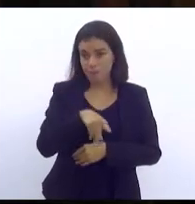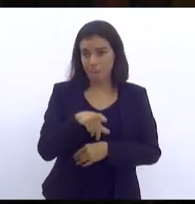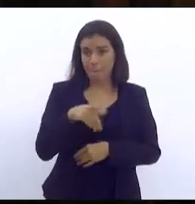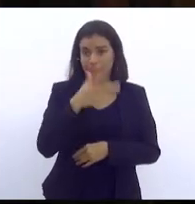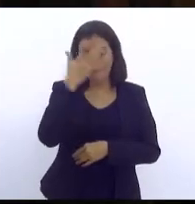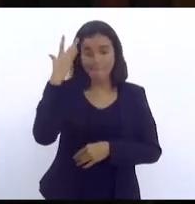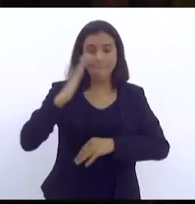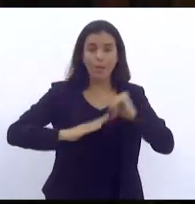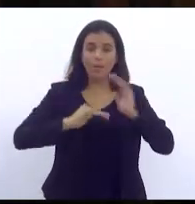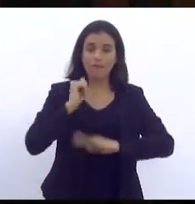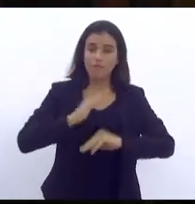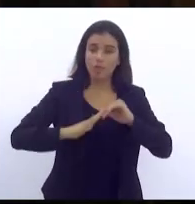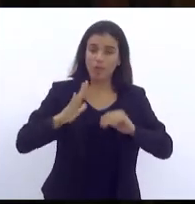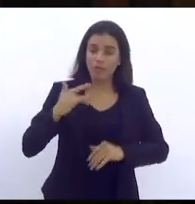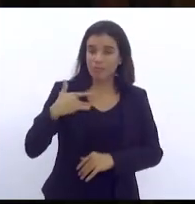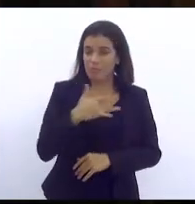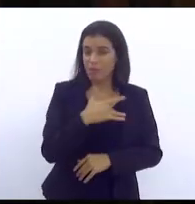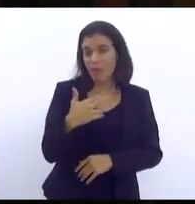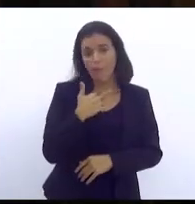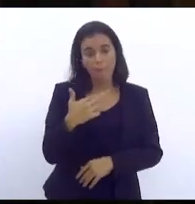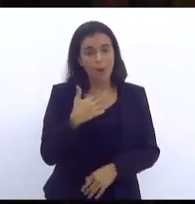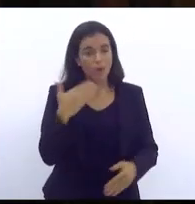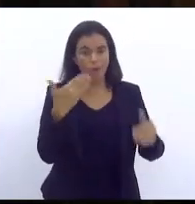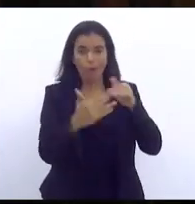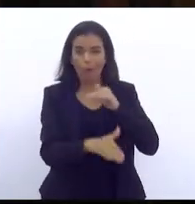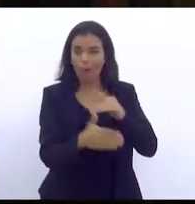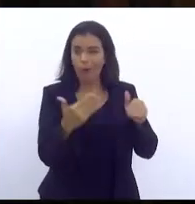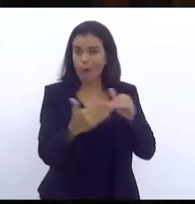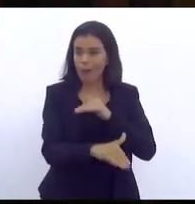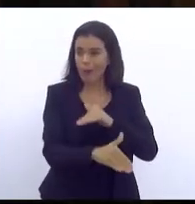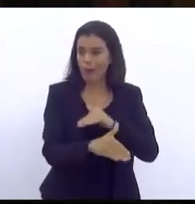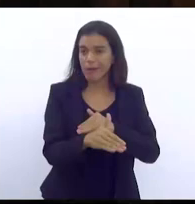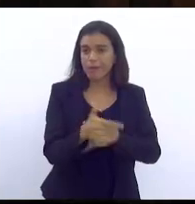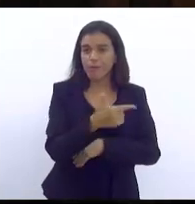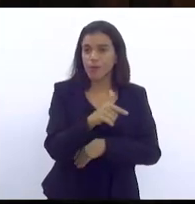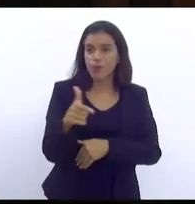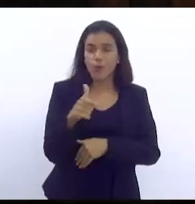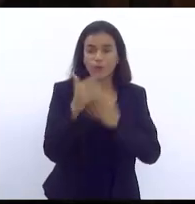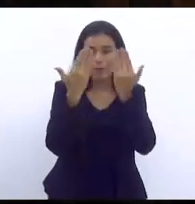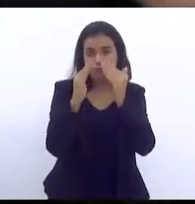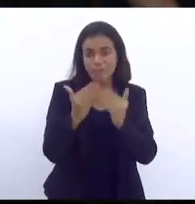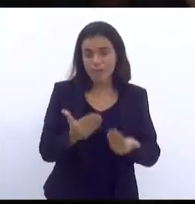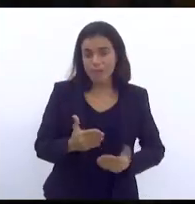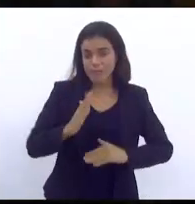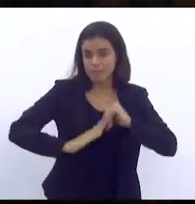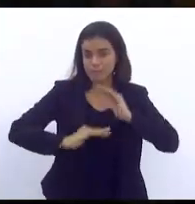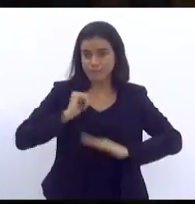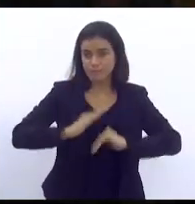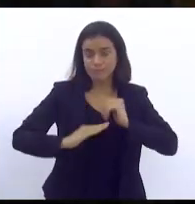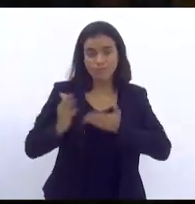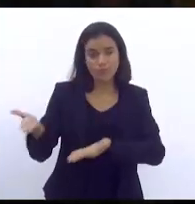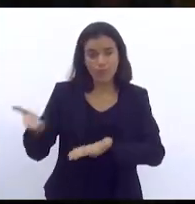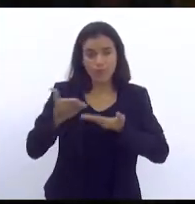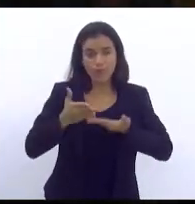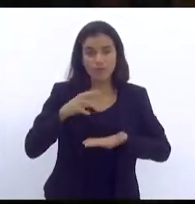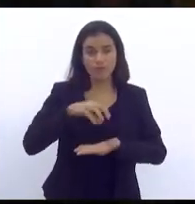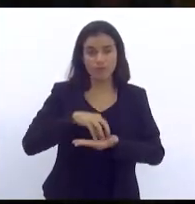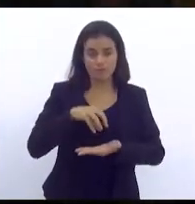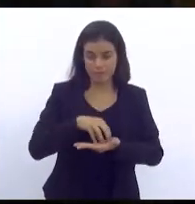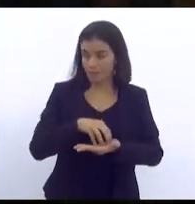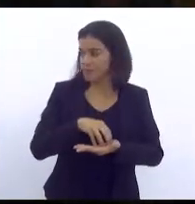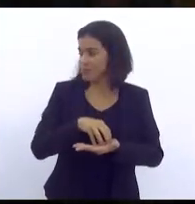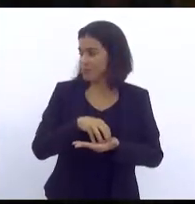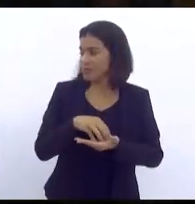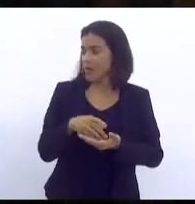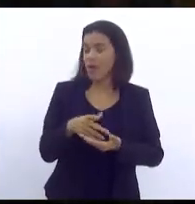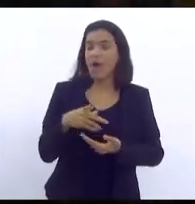solução que infelizmente a modelagem concordou sem uma apreciação técnica chama o setor e faça um convite